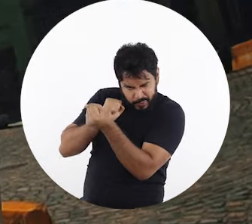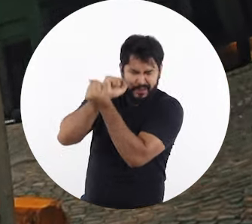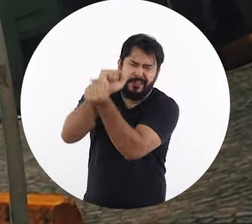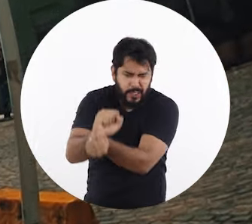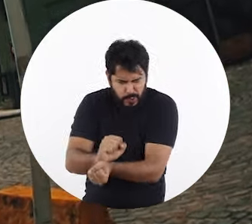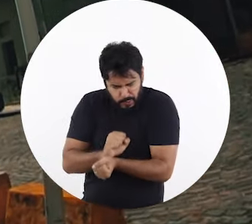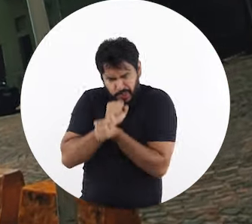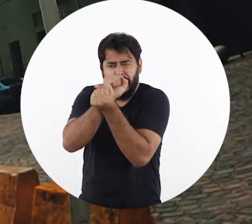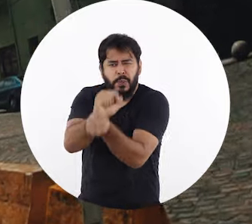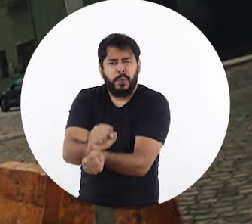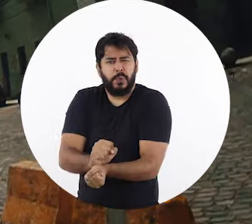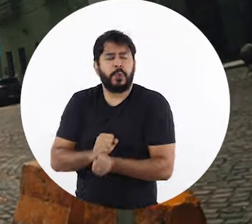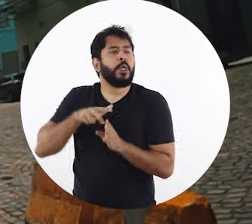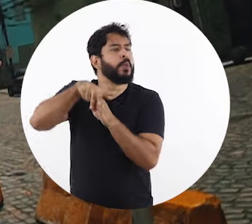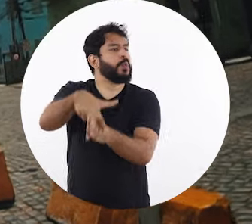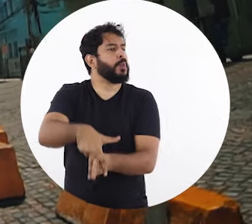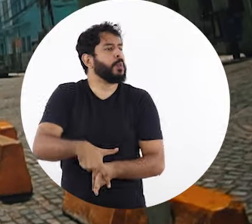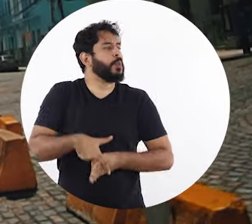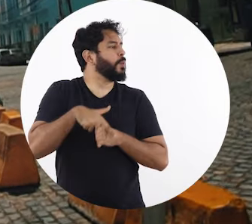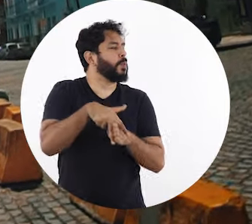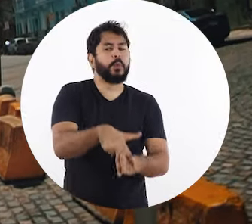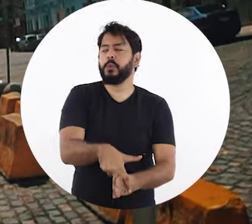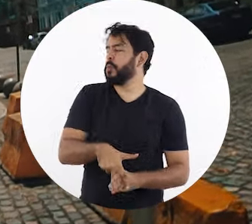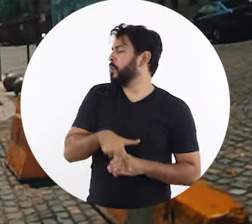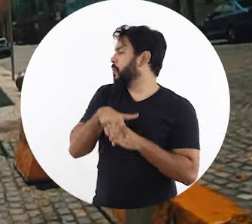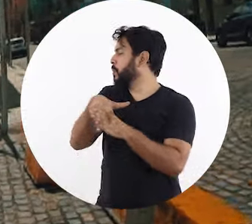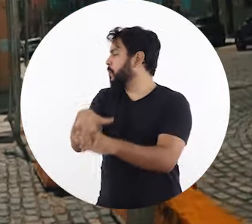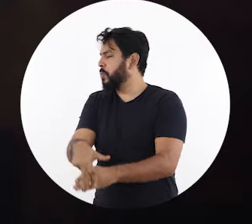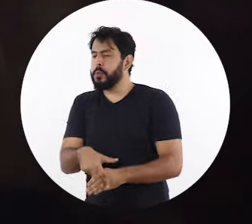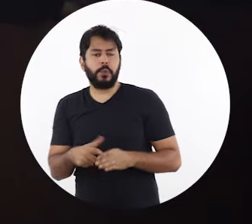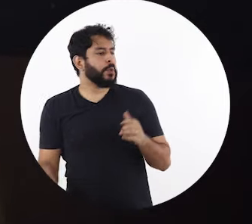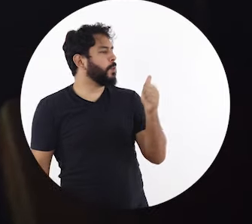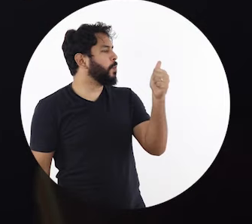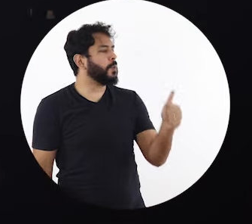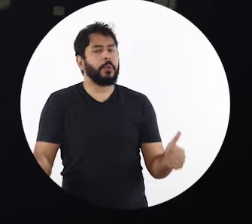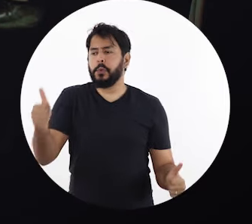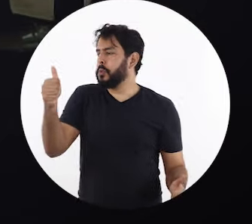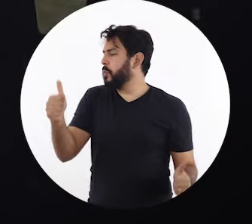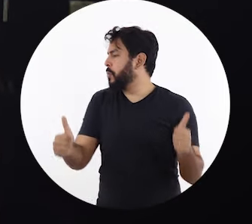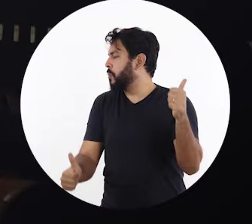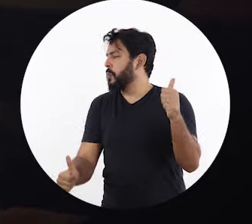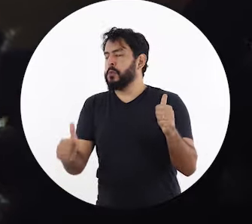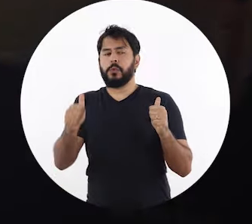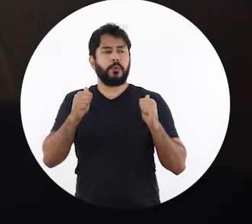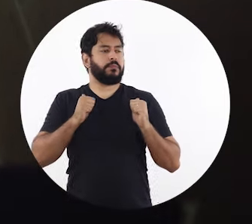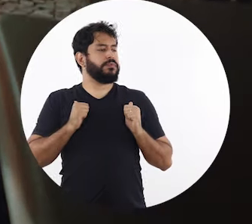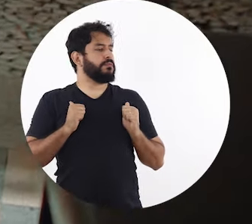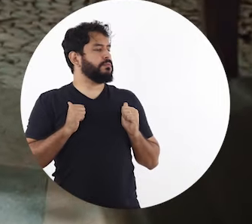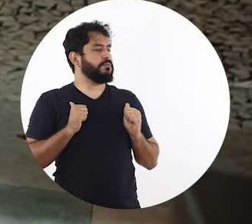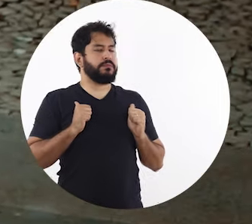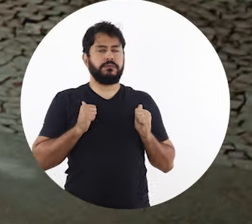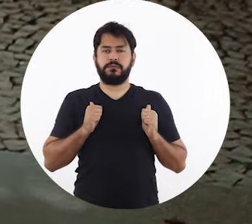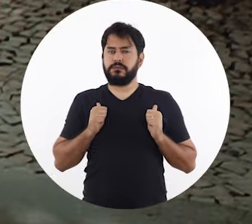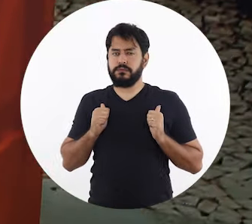suicidas. Cavaleiros circulam vigiando as pessoas. Não importam se são ruins, nem importam se são